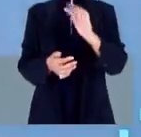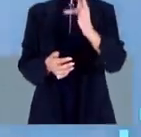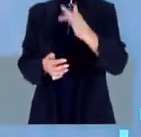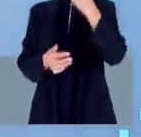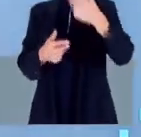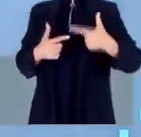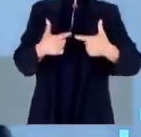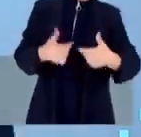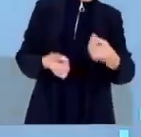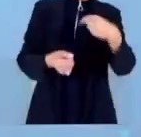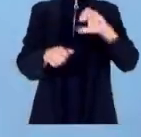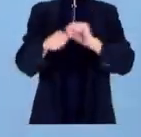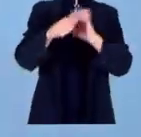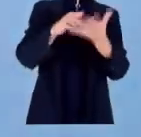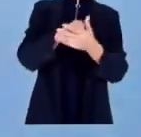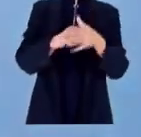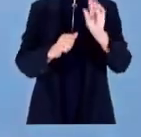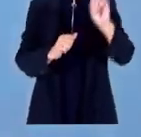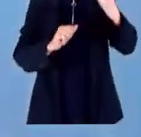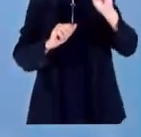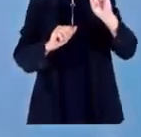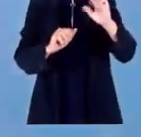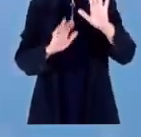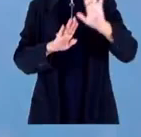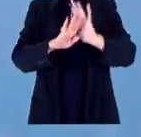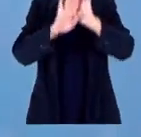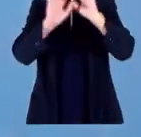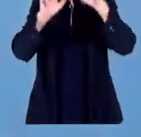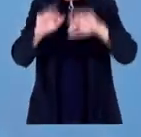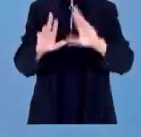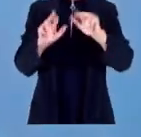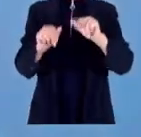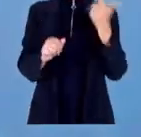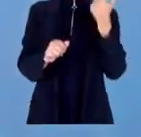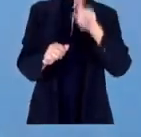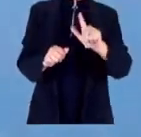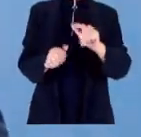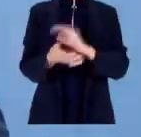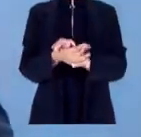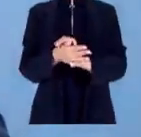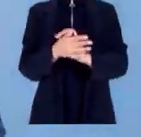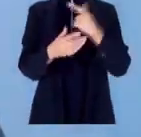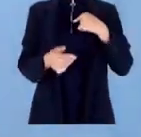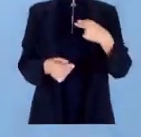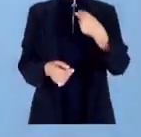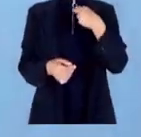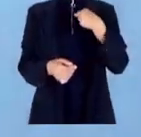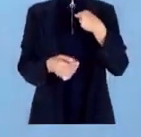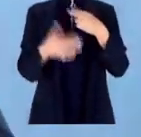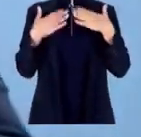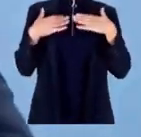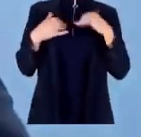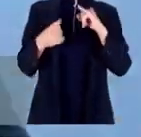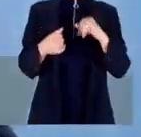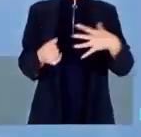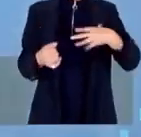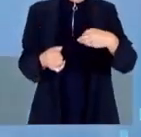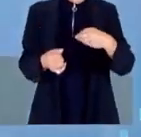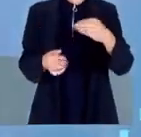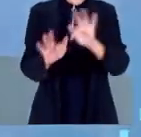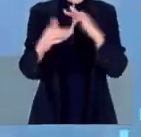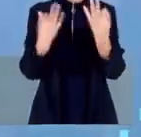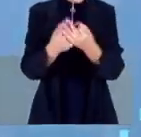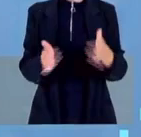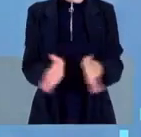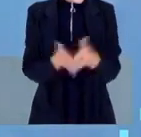de uma próxima pandemia se Deus o livre se vier Educação de qualidade eu não vou sossegar enquanto o filho do pobre não